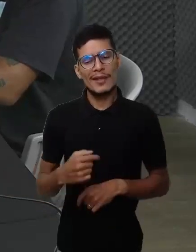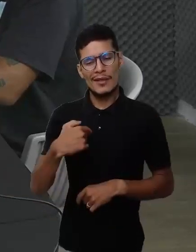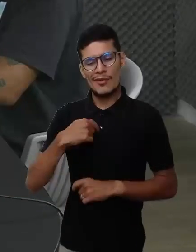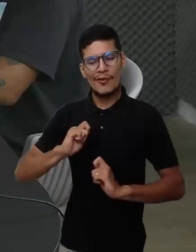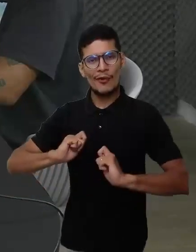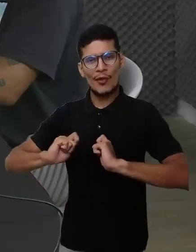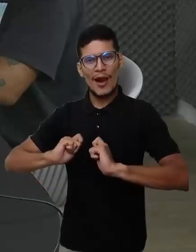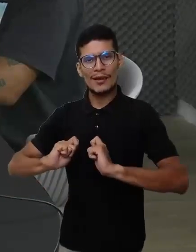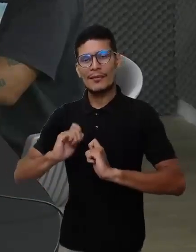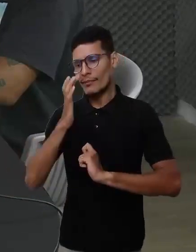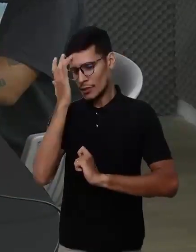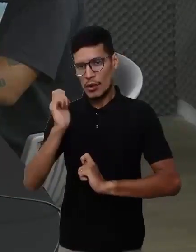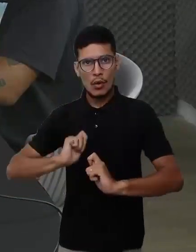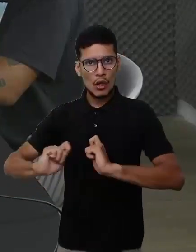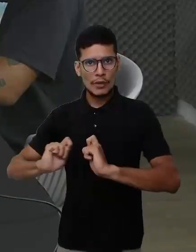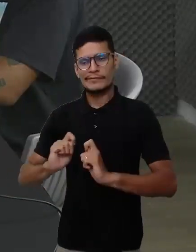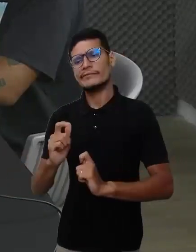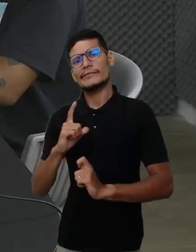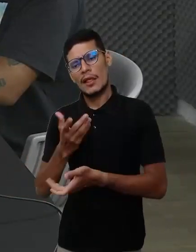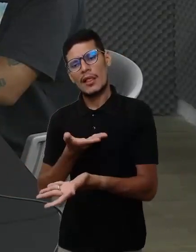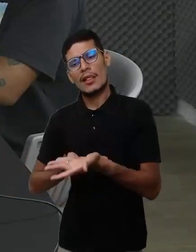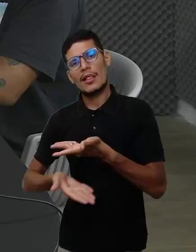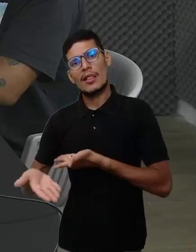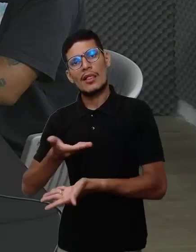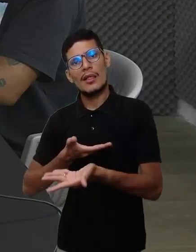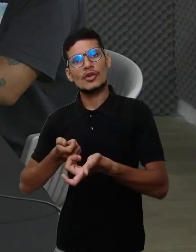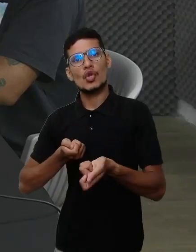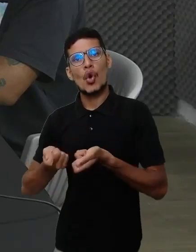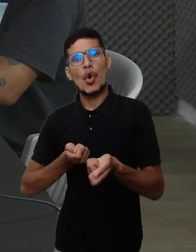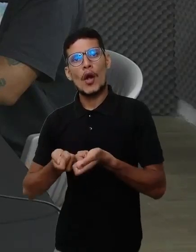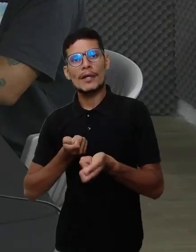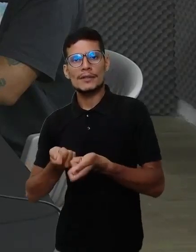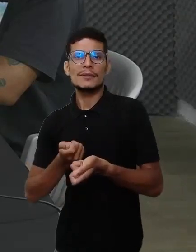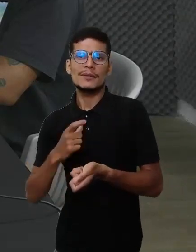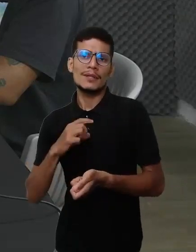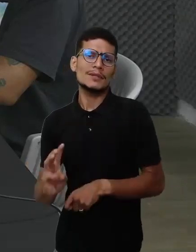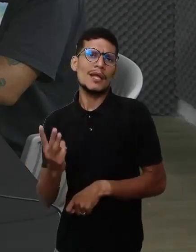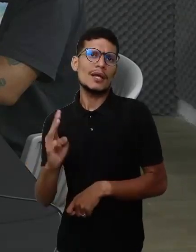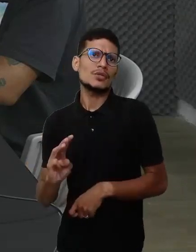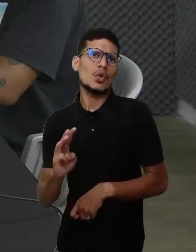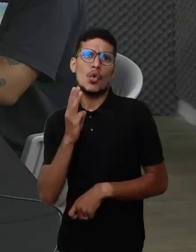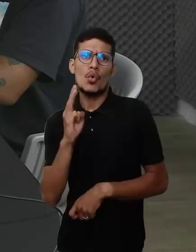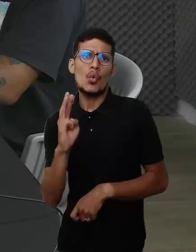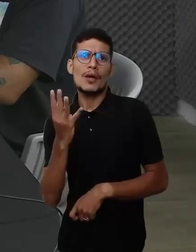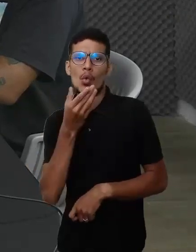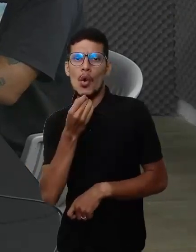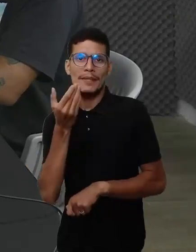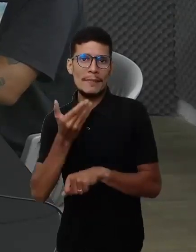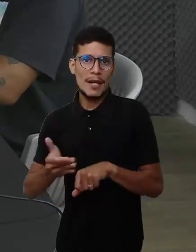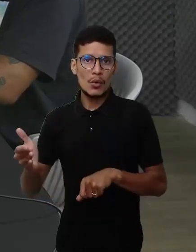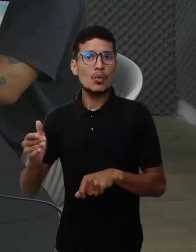controlado, passa a ter suas trocas narrativas controladas por 3 ou 4 homens brancos